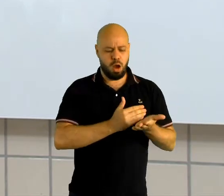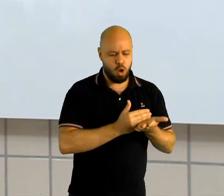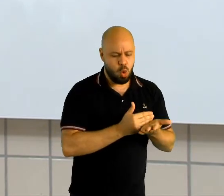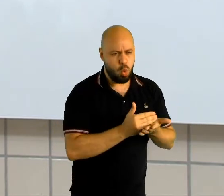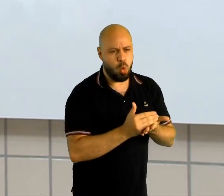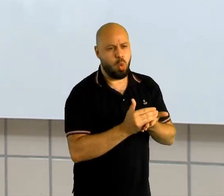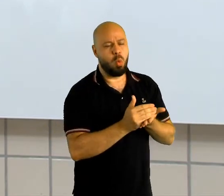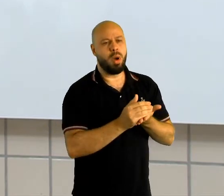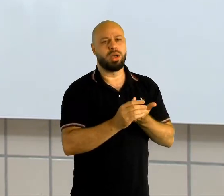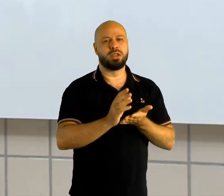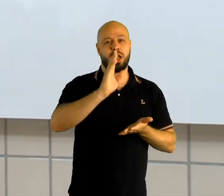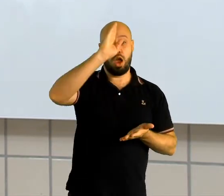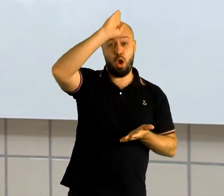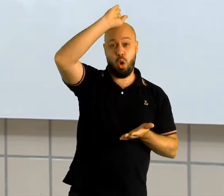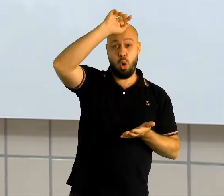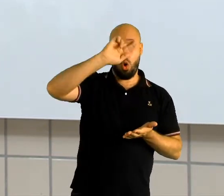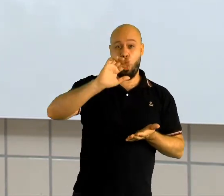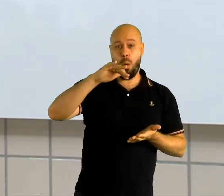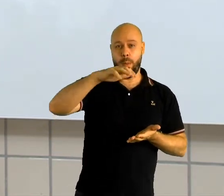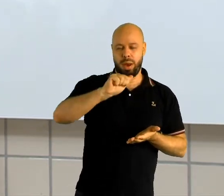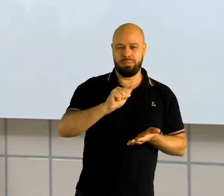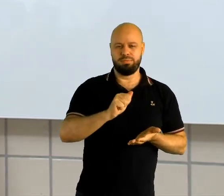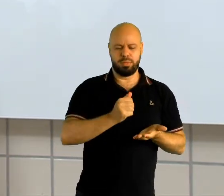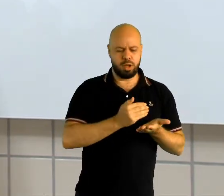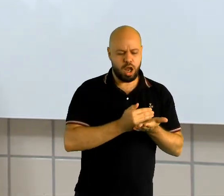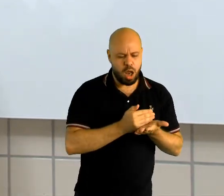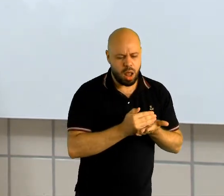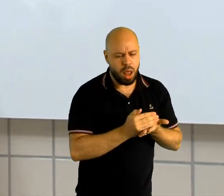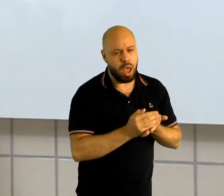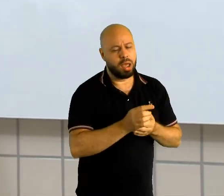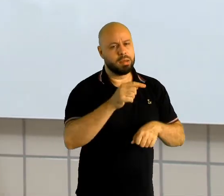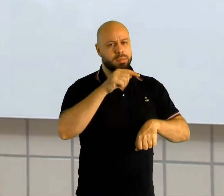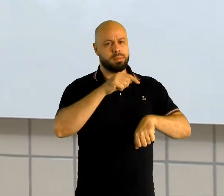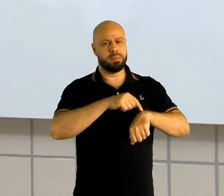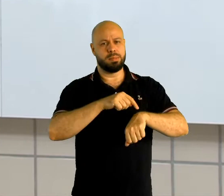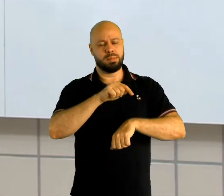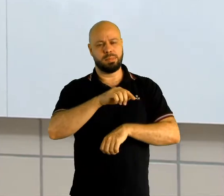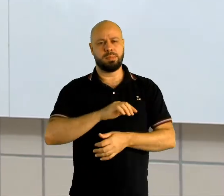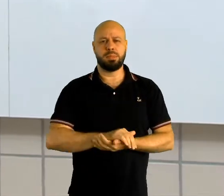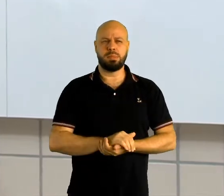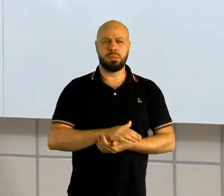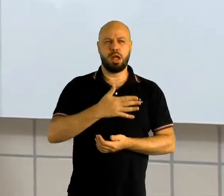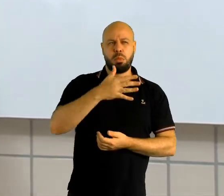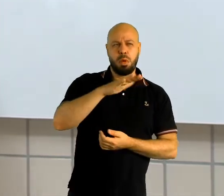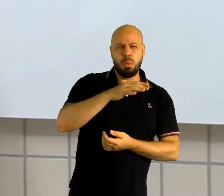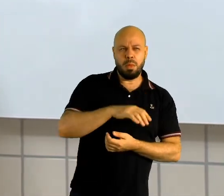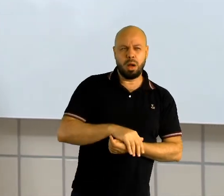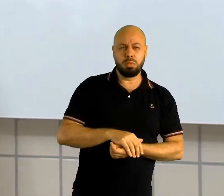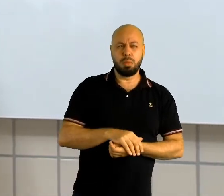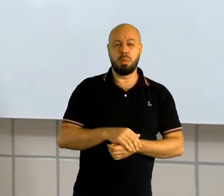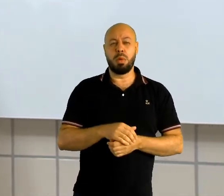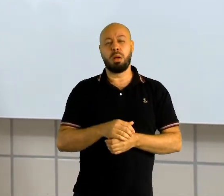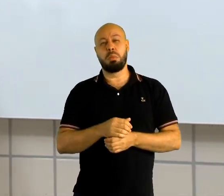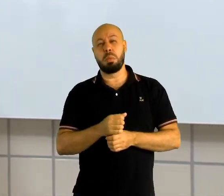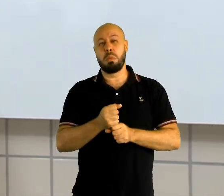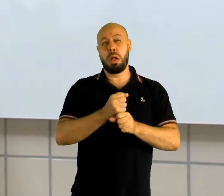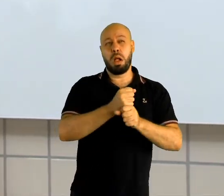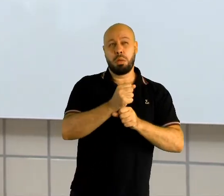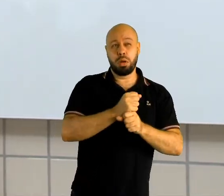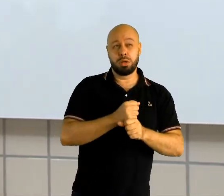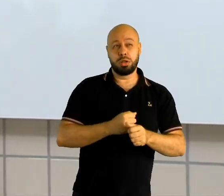Roma, nasce a civilização romana, que se dá mais ou menos aí no ano